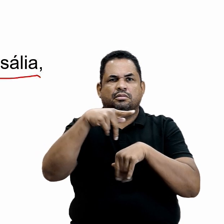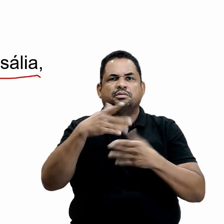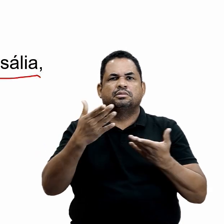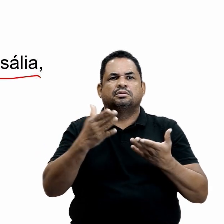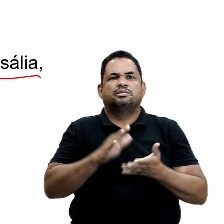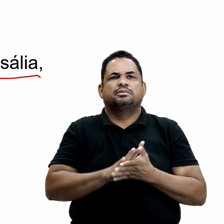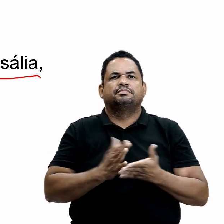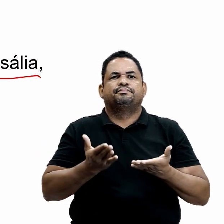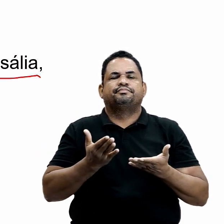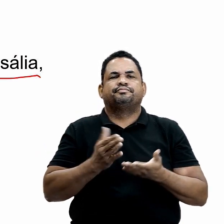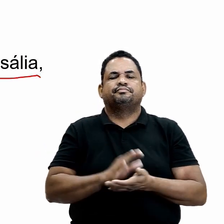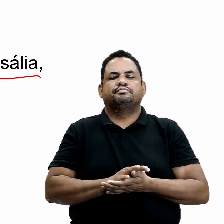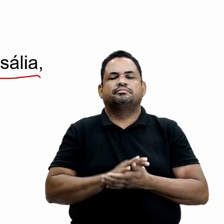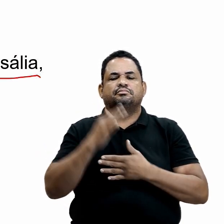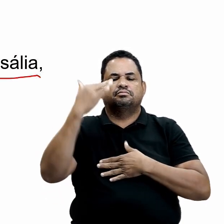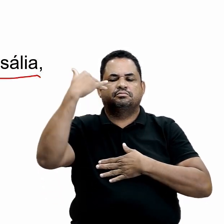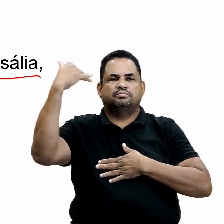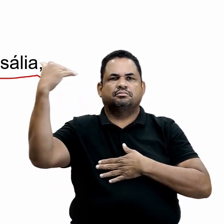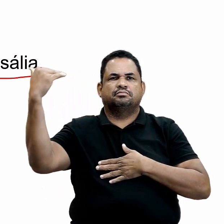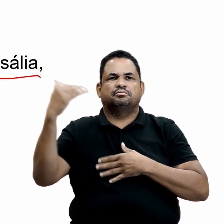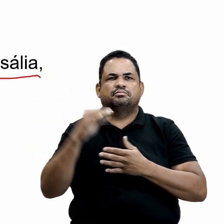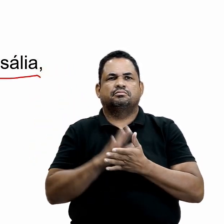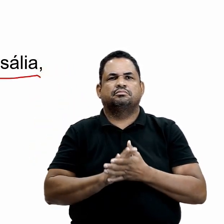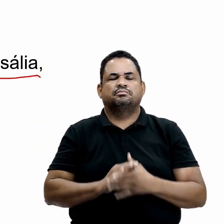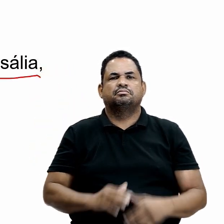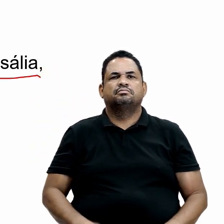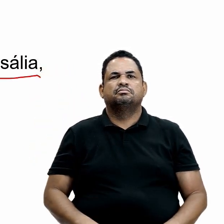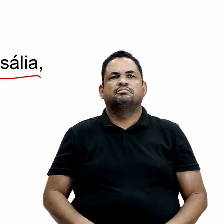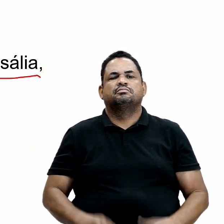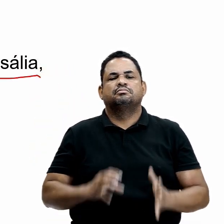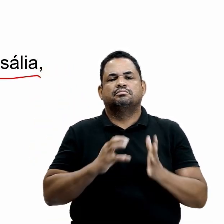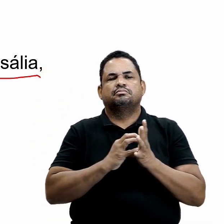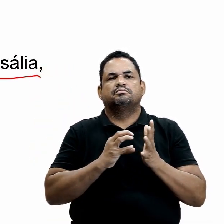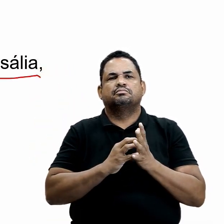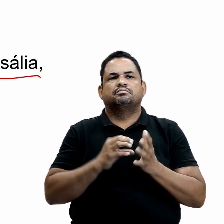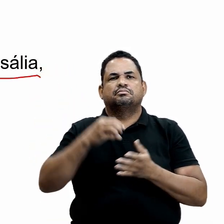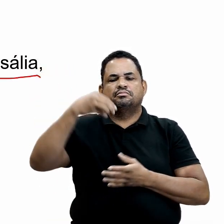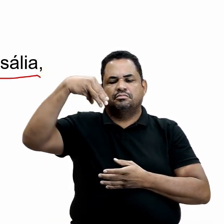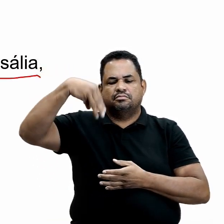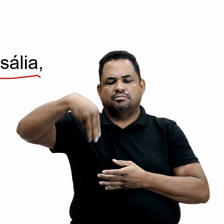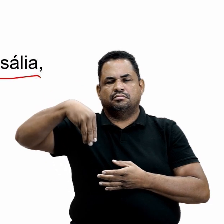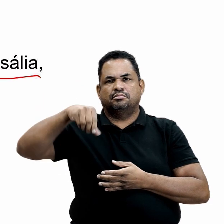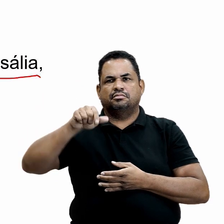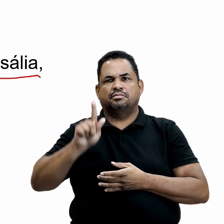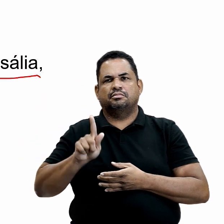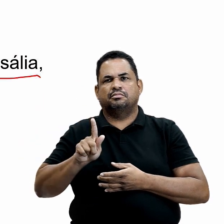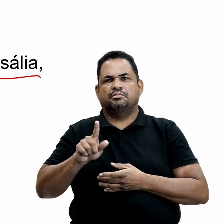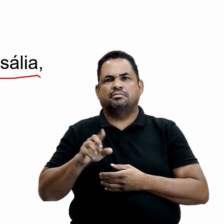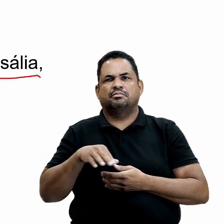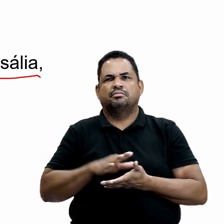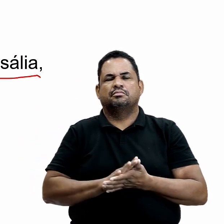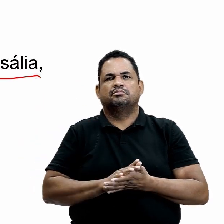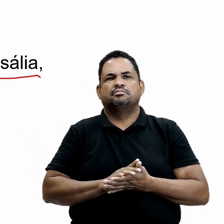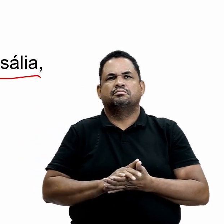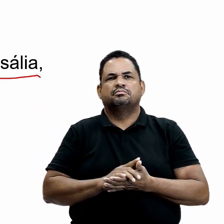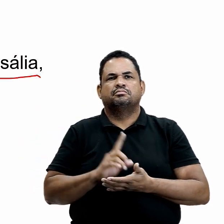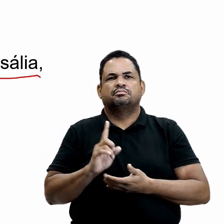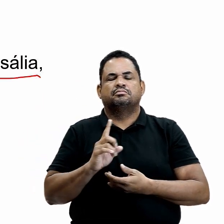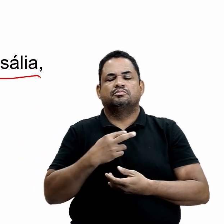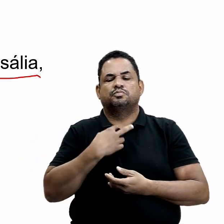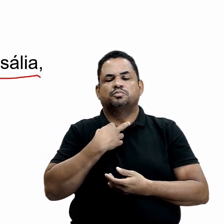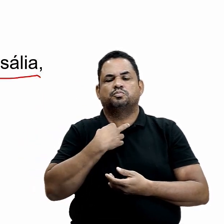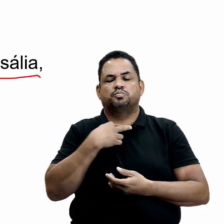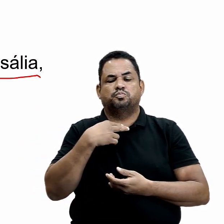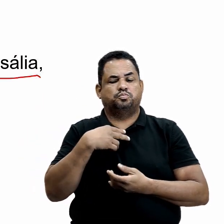qual homenagearam o magnésio e o símbolo Mg. Nunca escreva M maiúsculo e